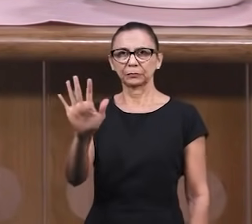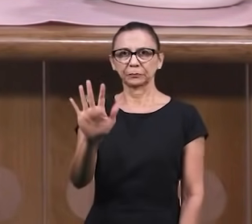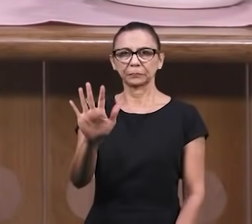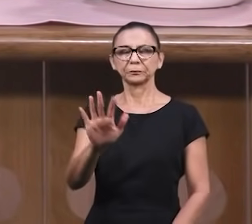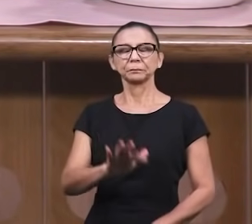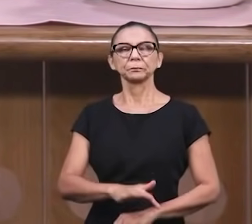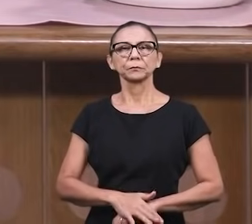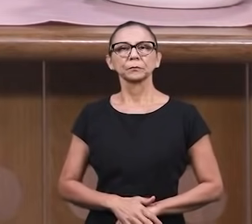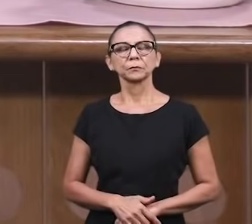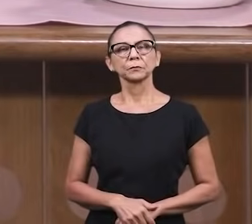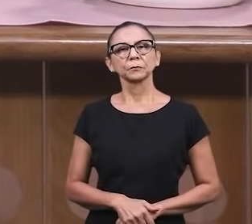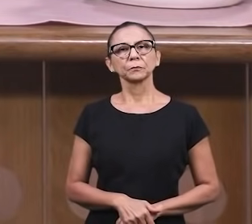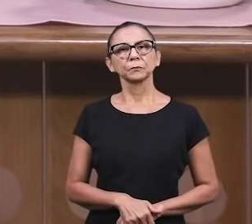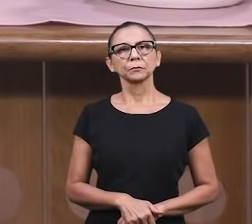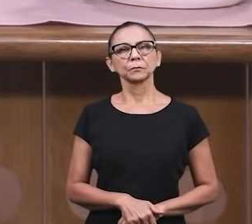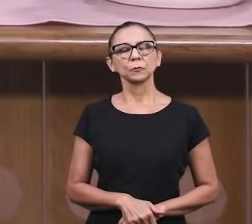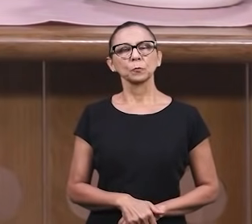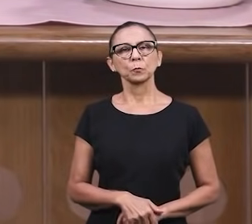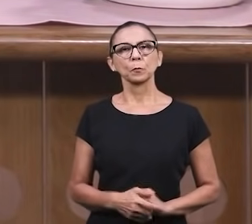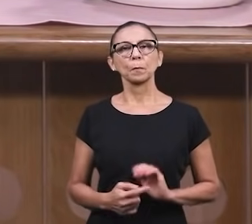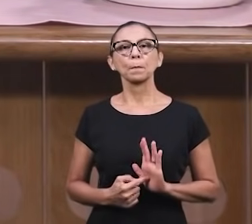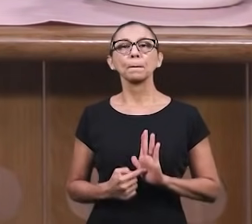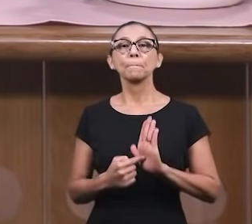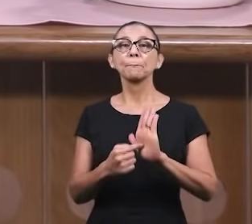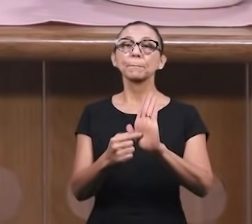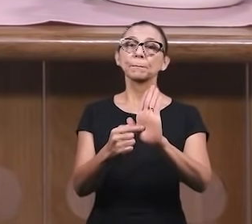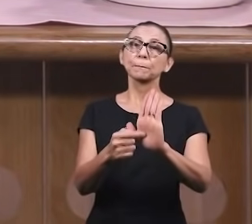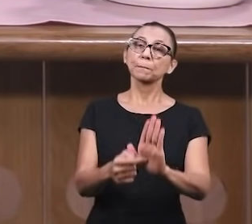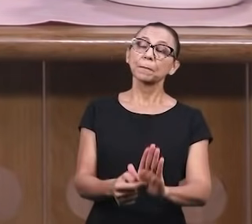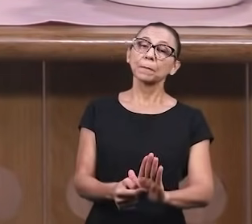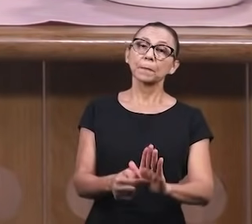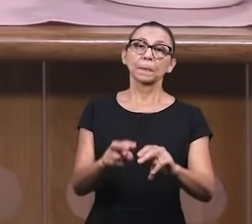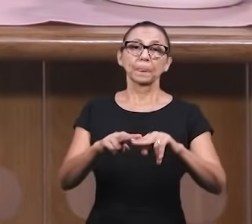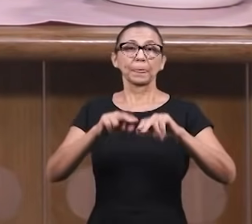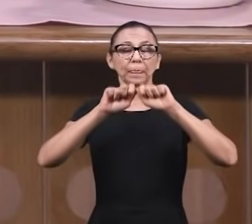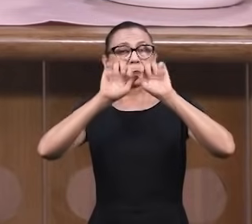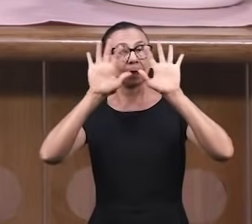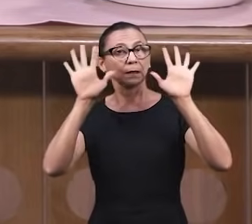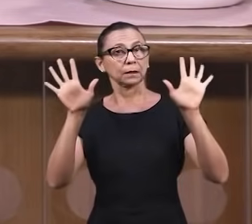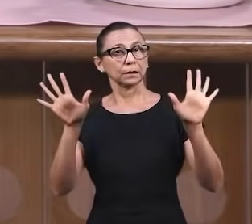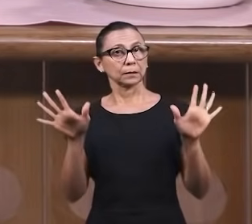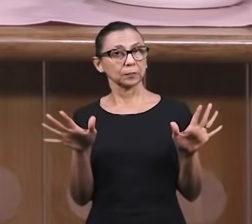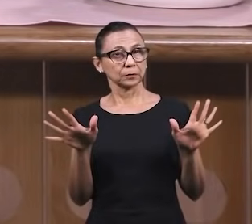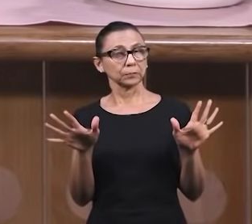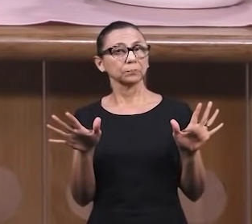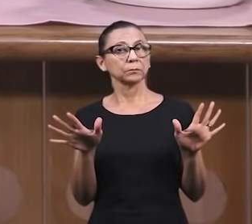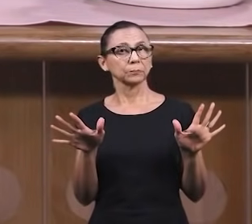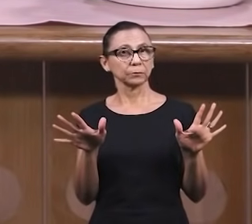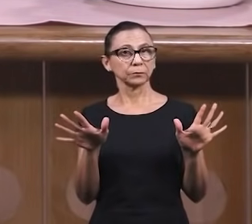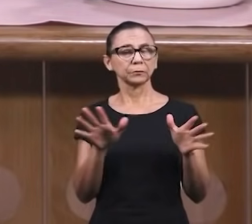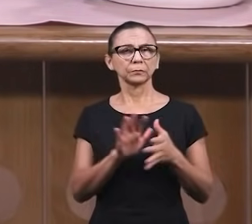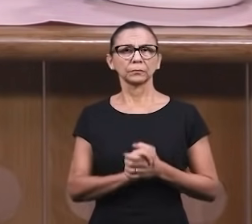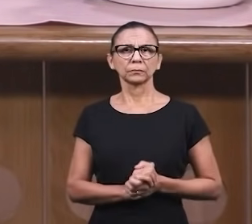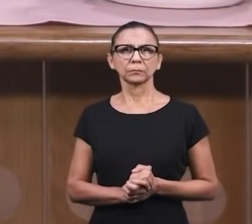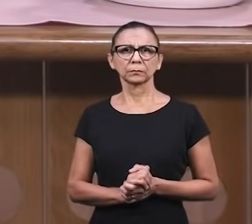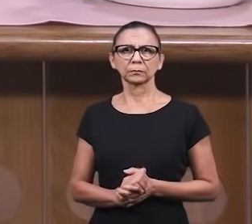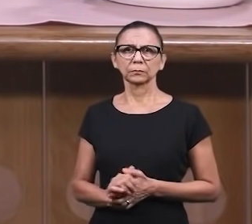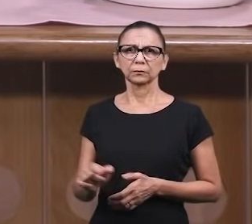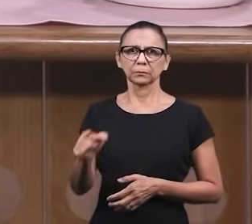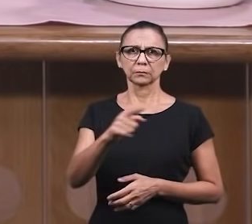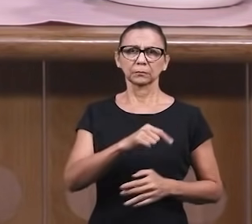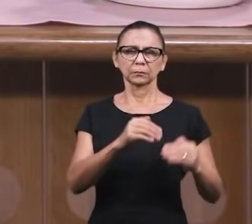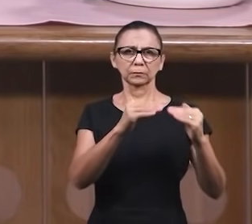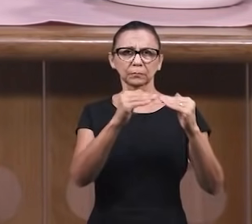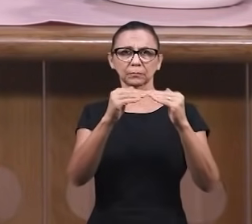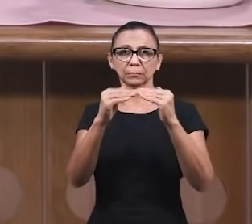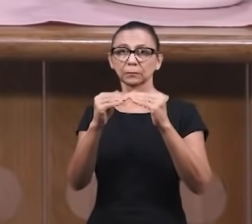Ásia, elas mostram de maneira muito clara, acho que até uma unanimidade com todos